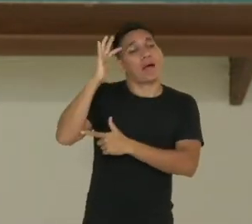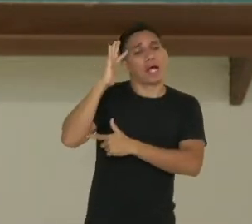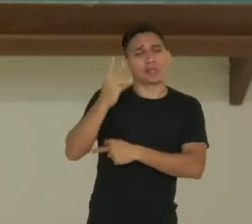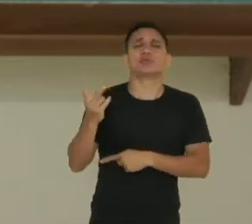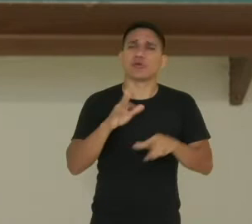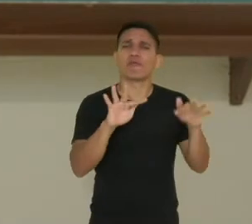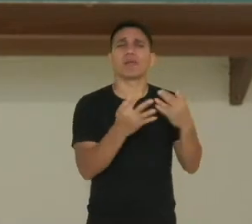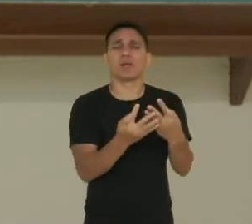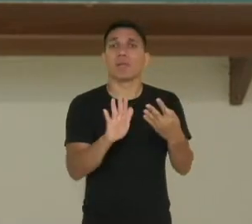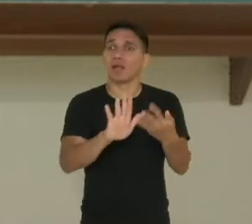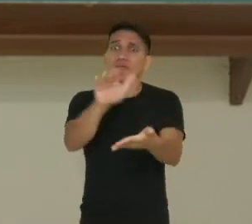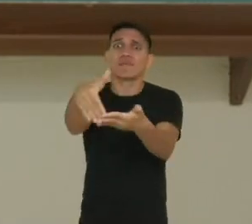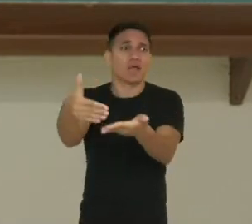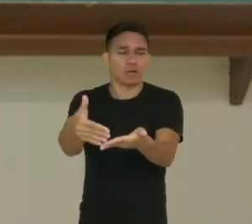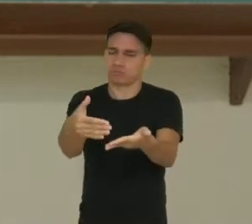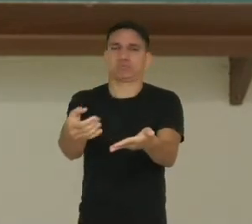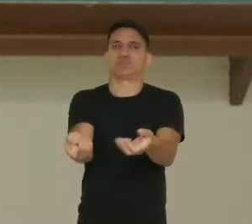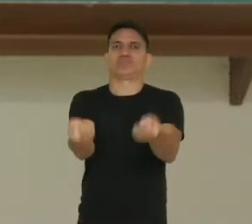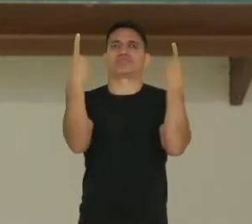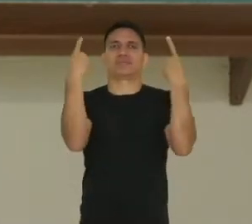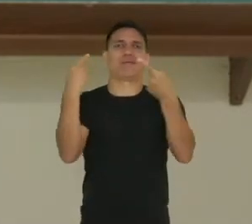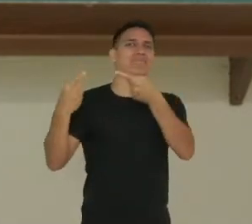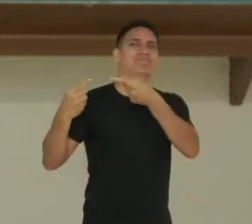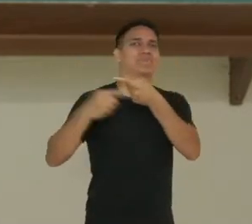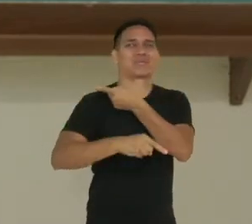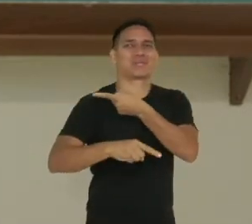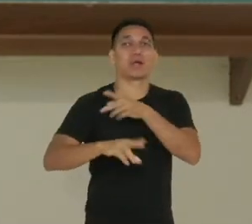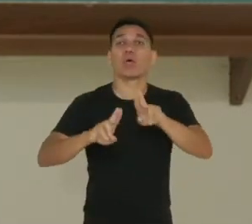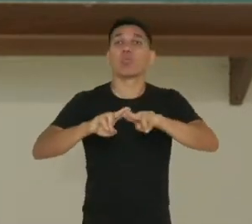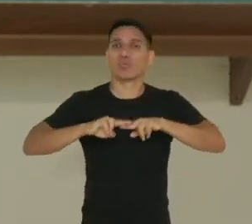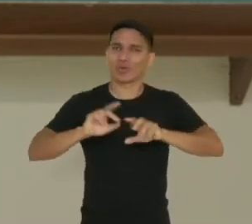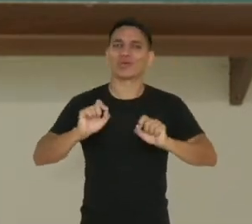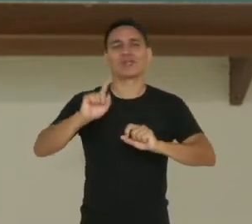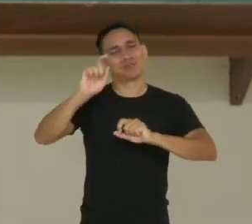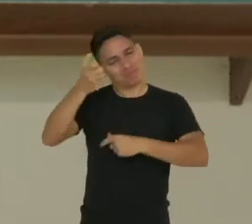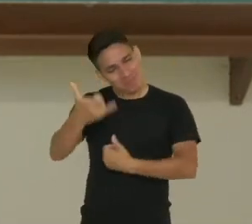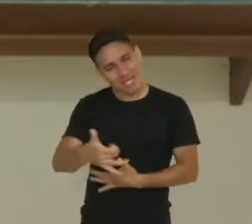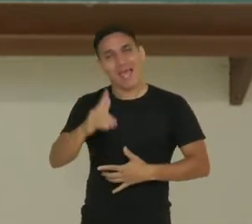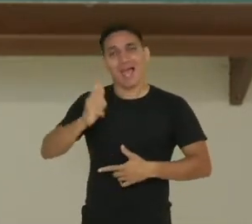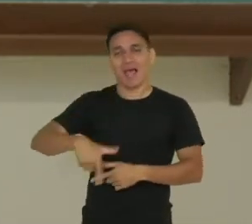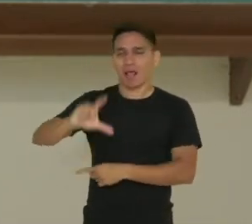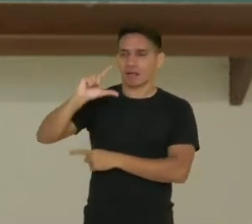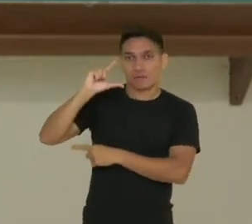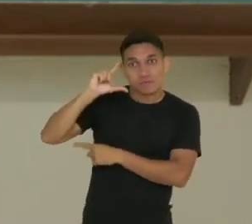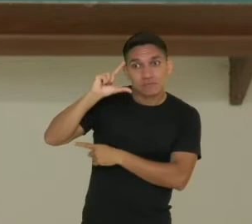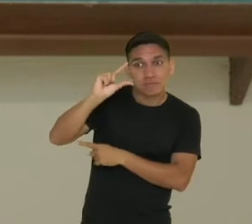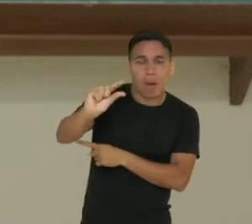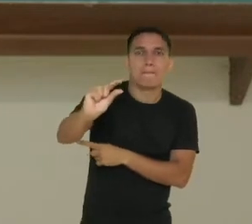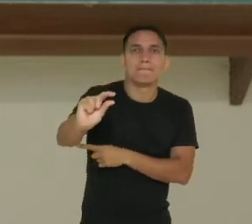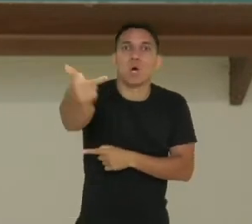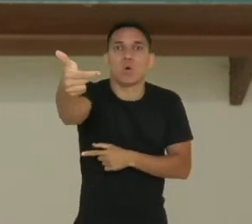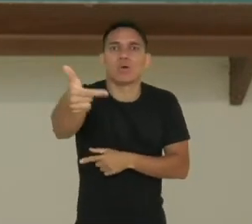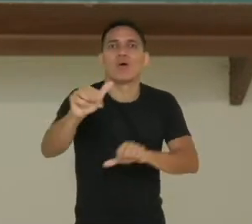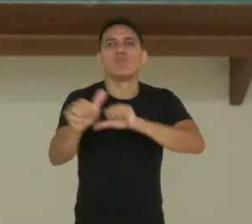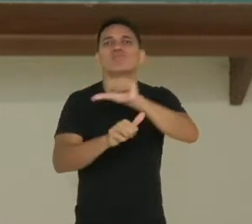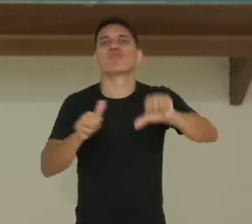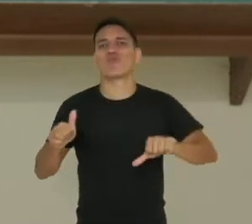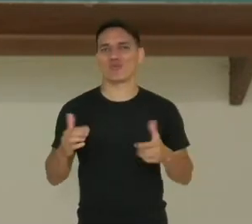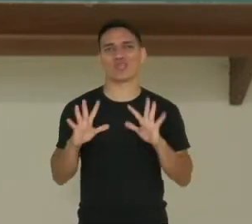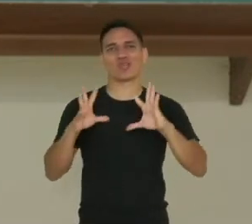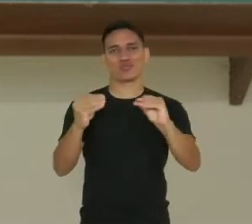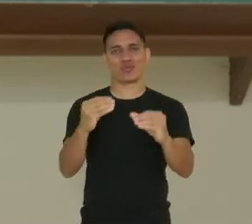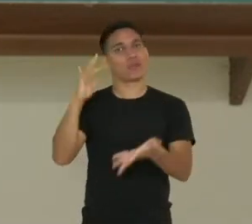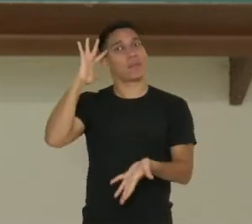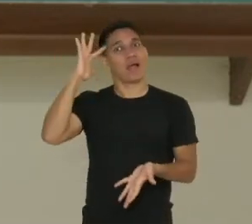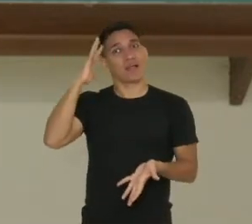no final, é outra, né? Então isso nós chamamos de quebra de expectativa dentro do texto. Então muda-se totalmente o rumo, e